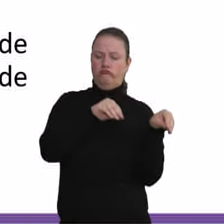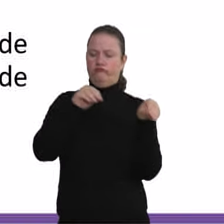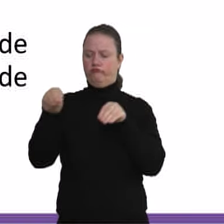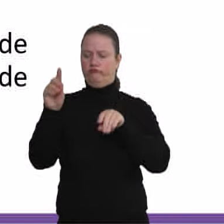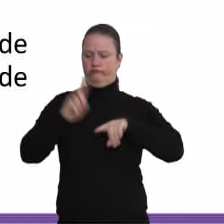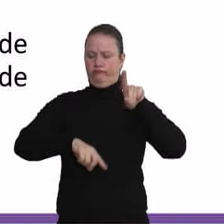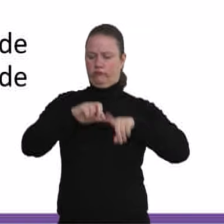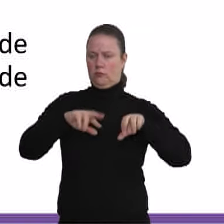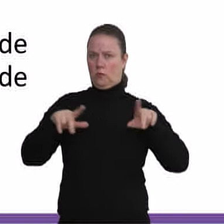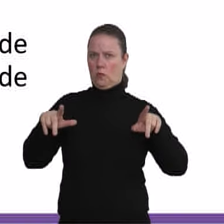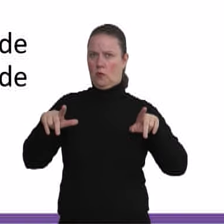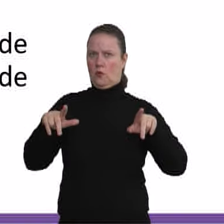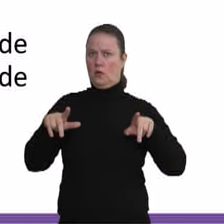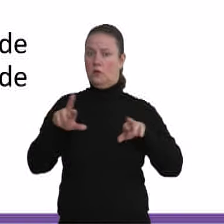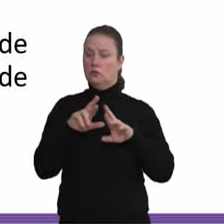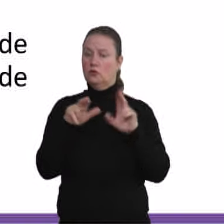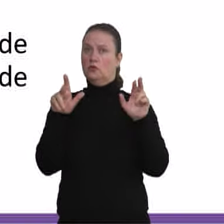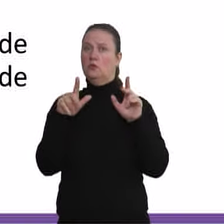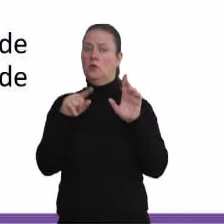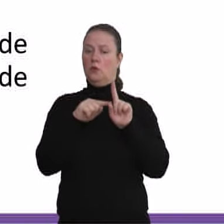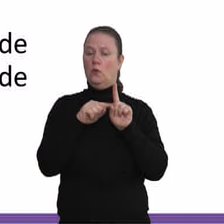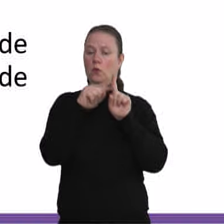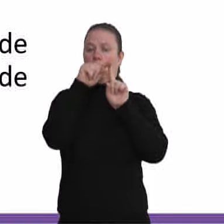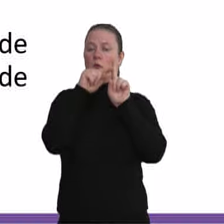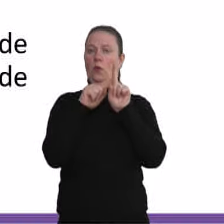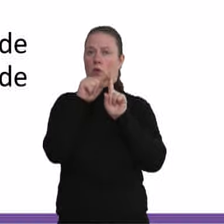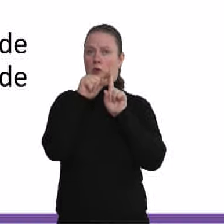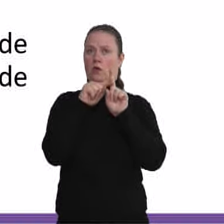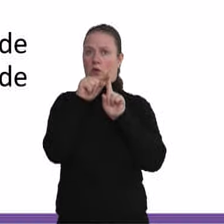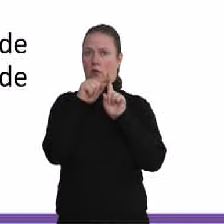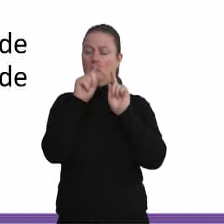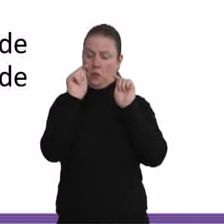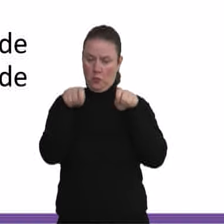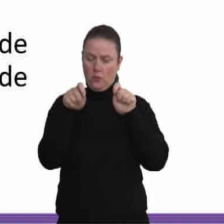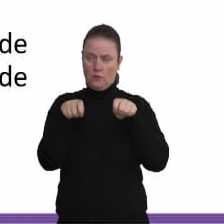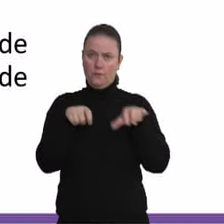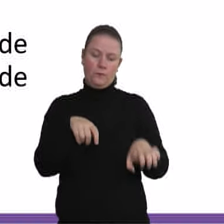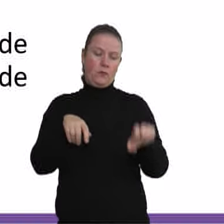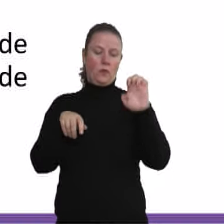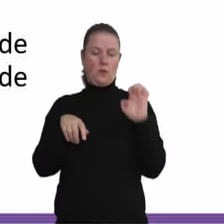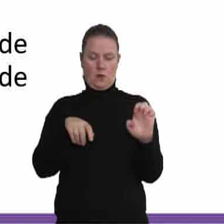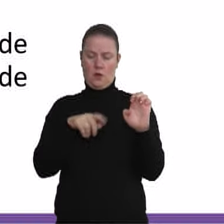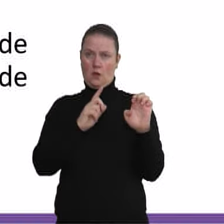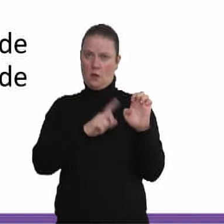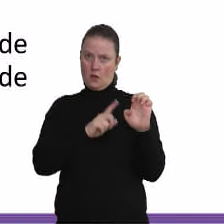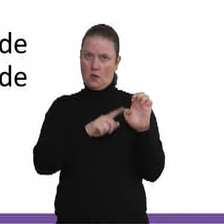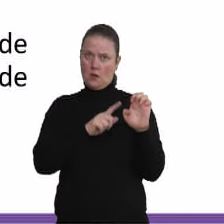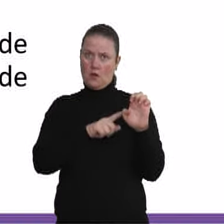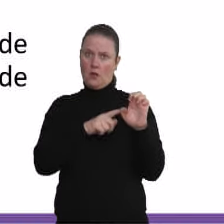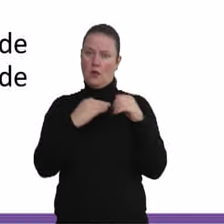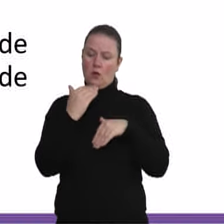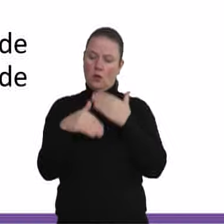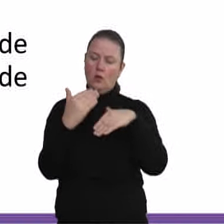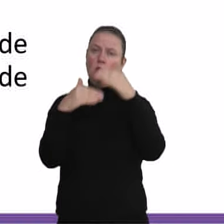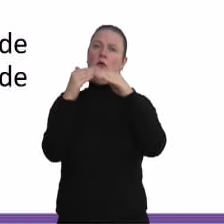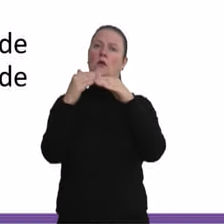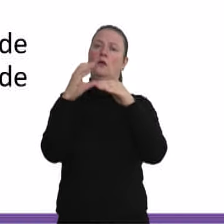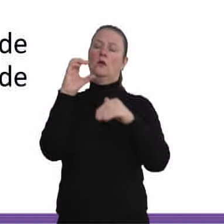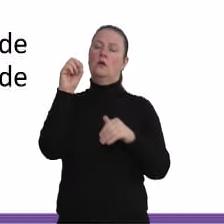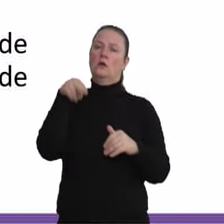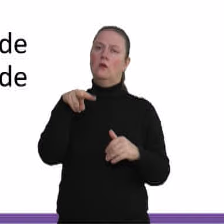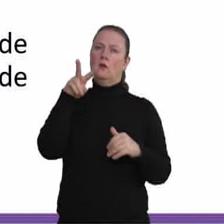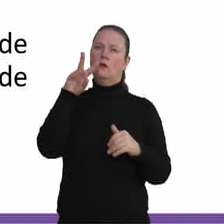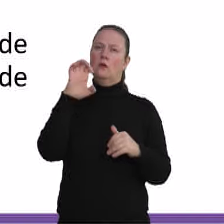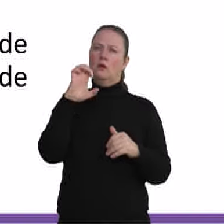o outro em virtude da diferença de temperatura entre eles? Letra E, o processo de convecção térmica consiste